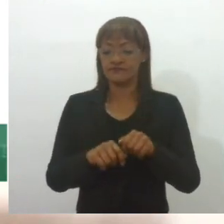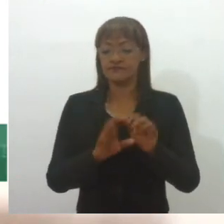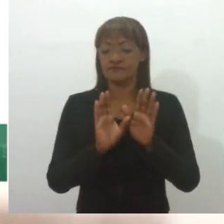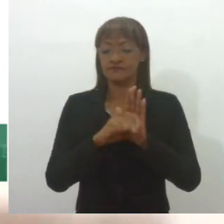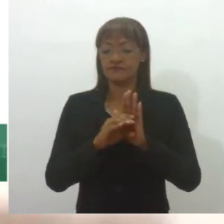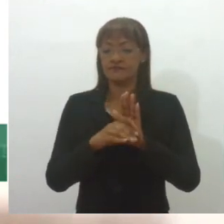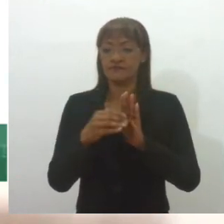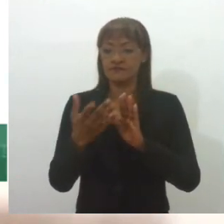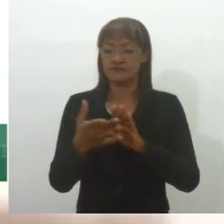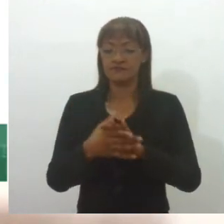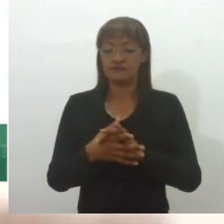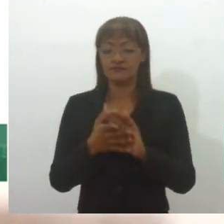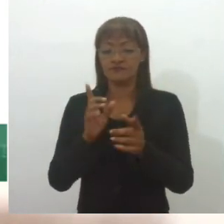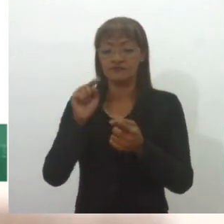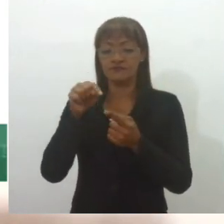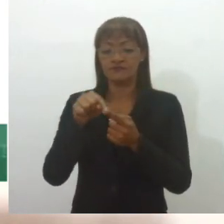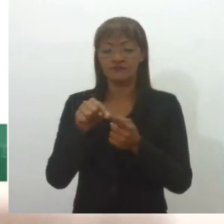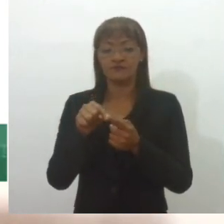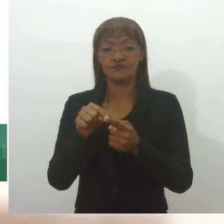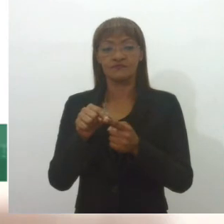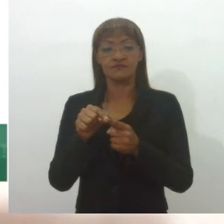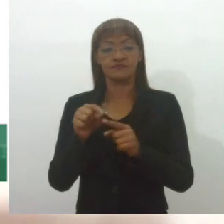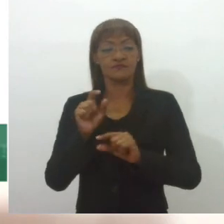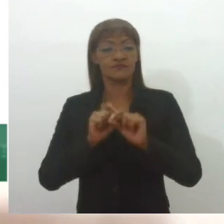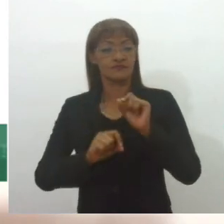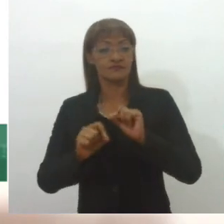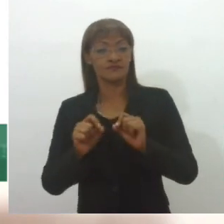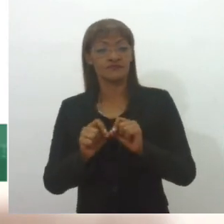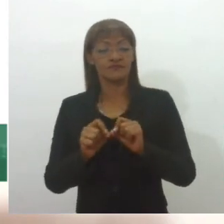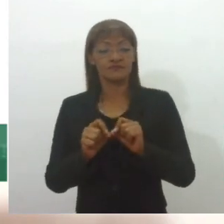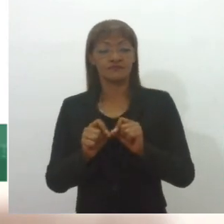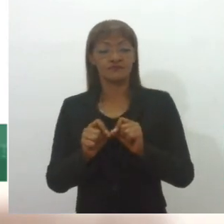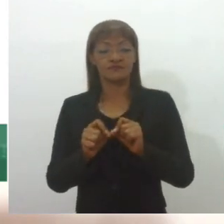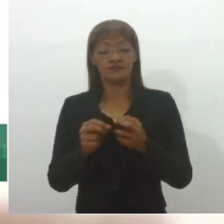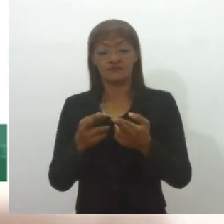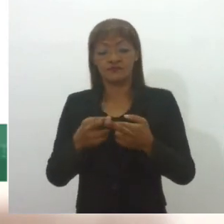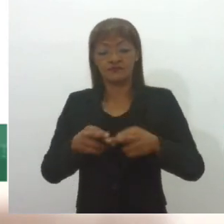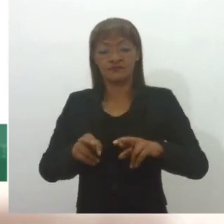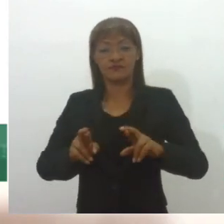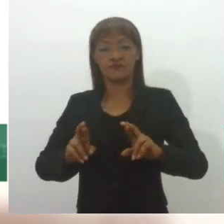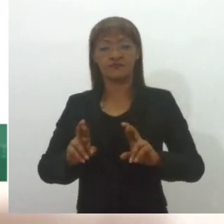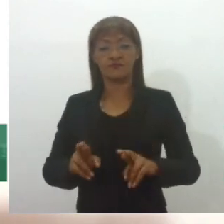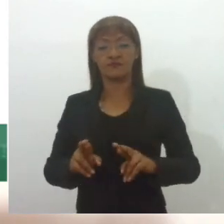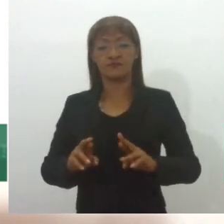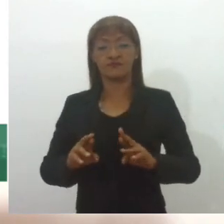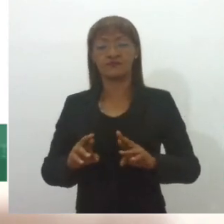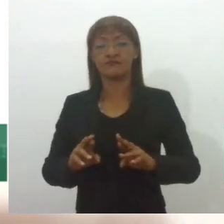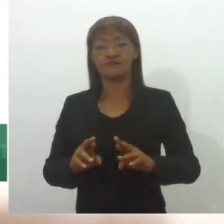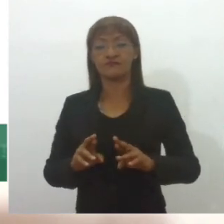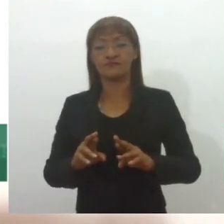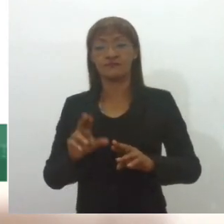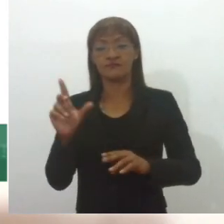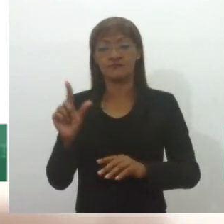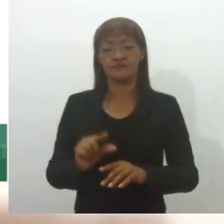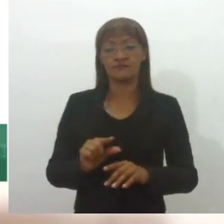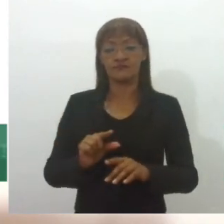de mitigar, né, de minimizar esse aumento tarifário do setor elétrico.